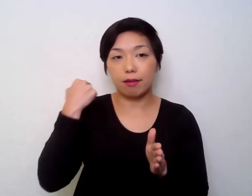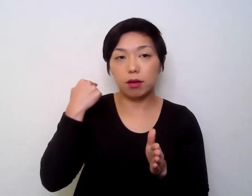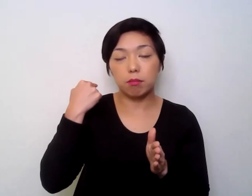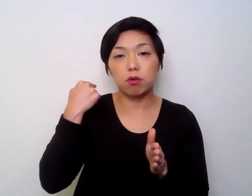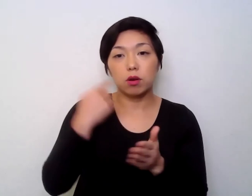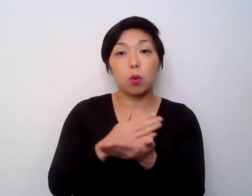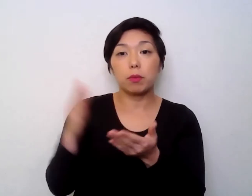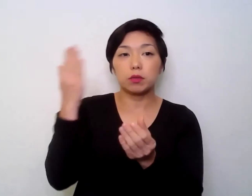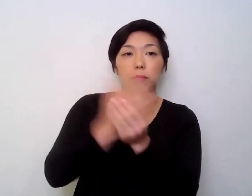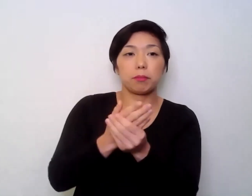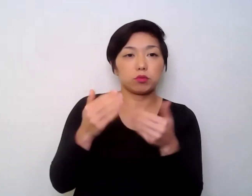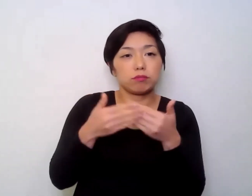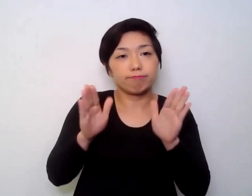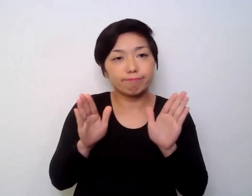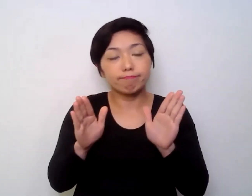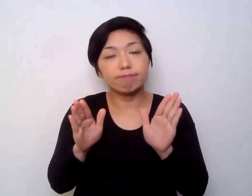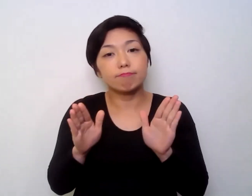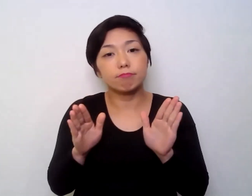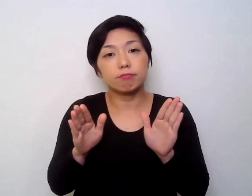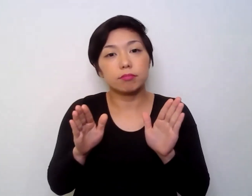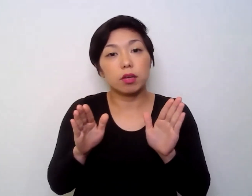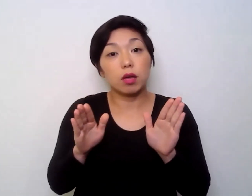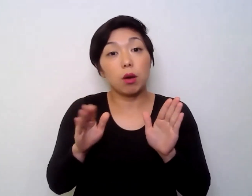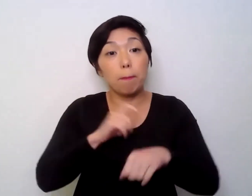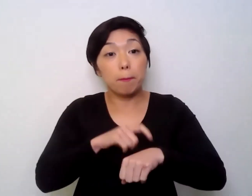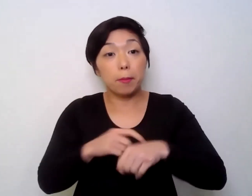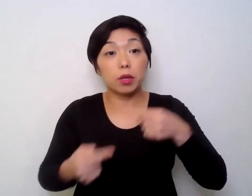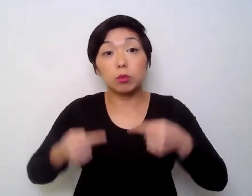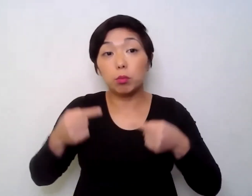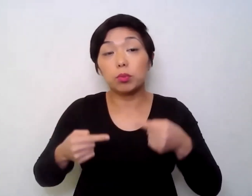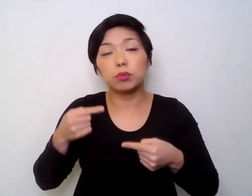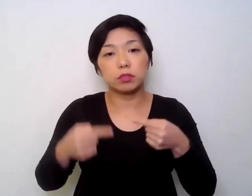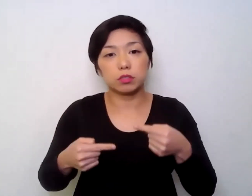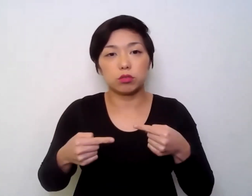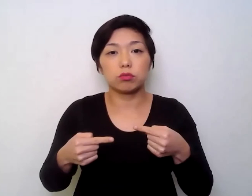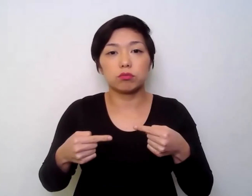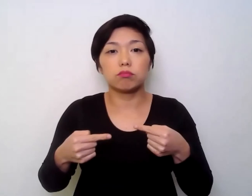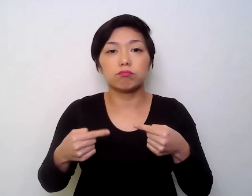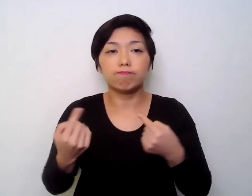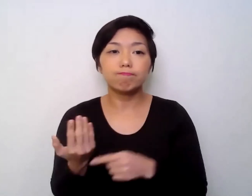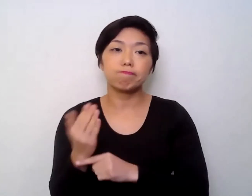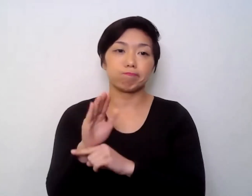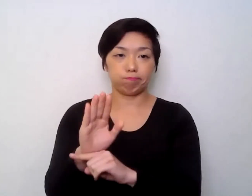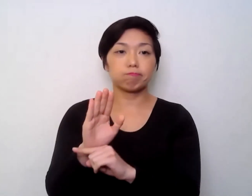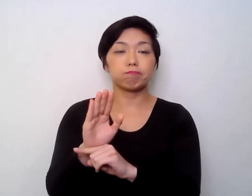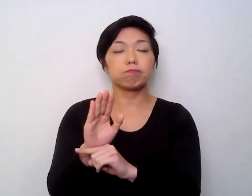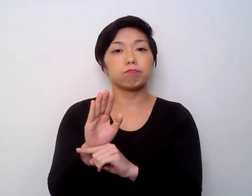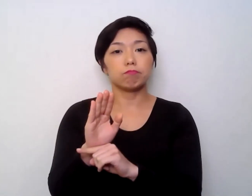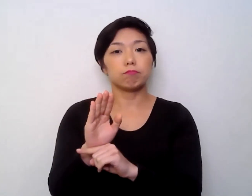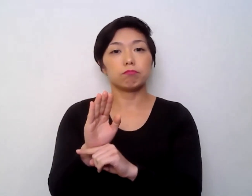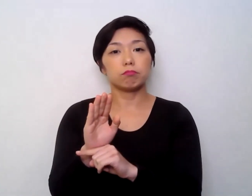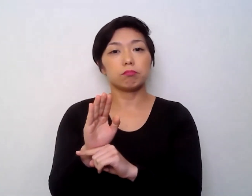aberto foi uma época que as conjunturas políticas estavam favoráveis vamos dizer assim a abertura desse